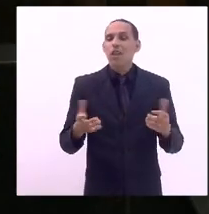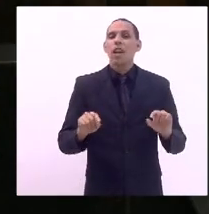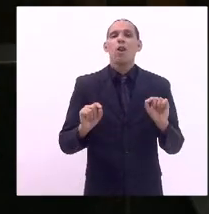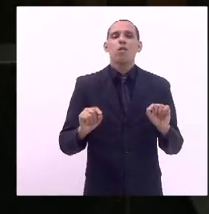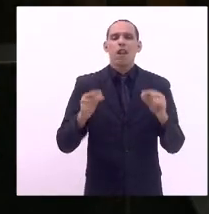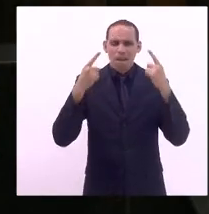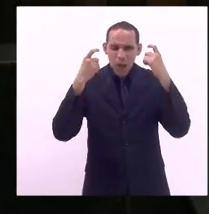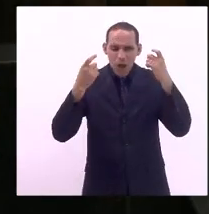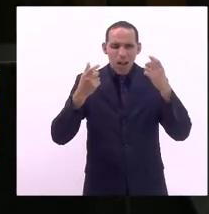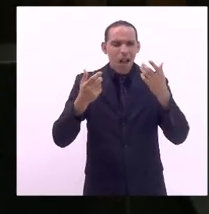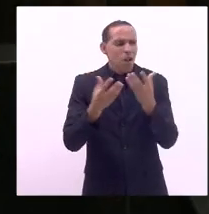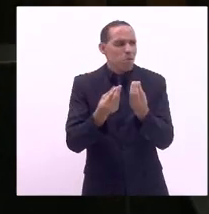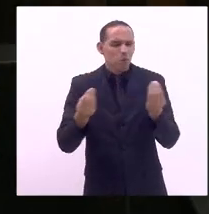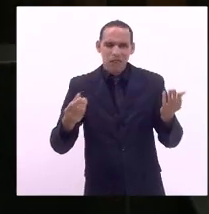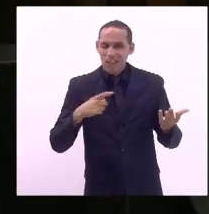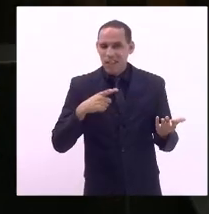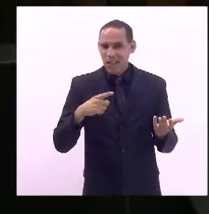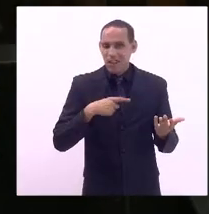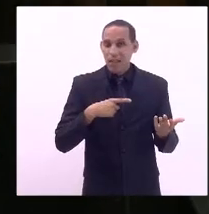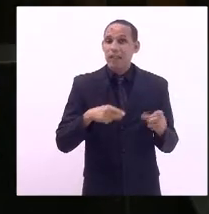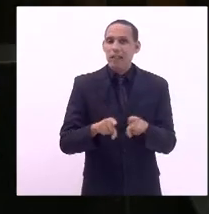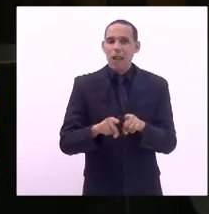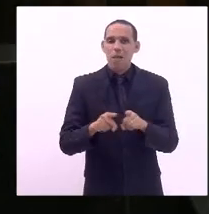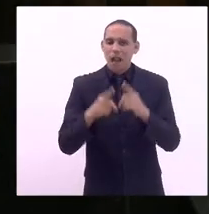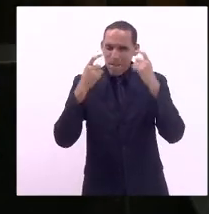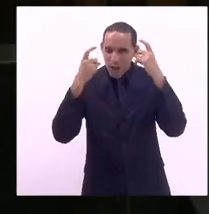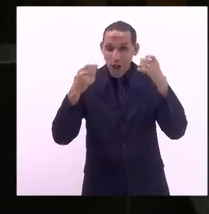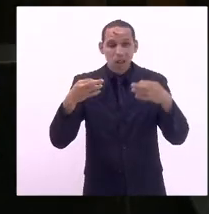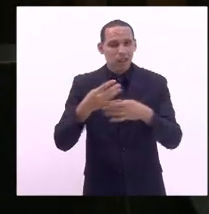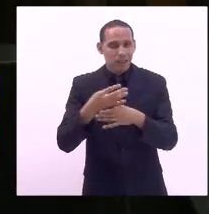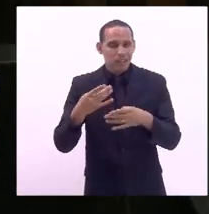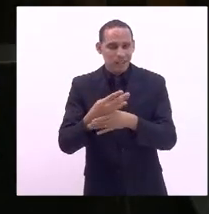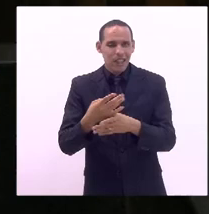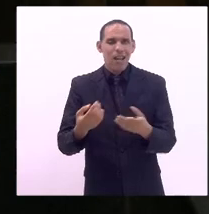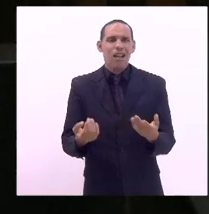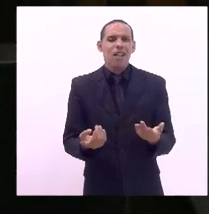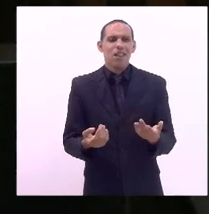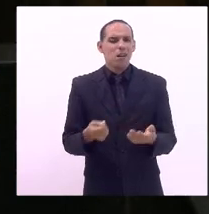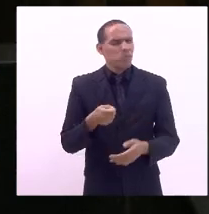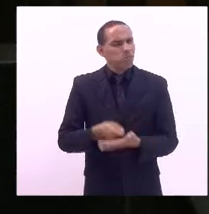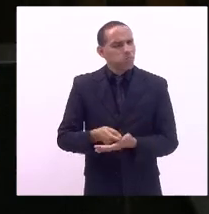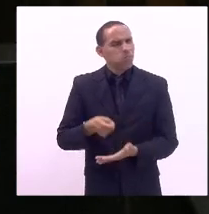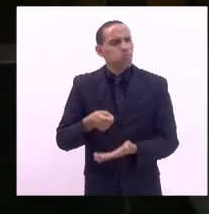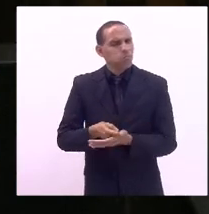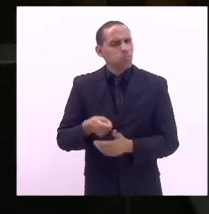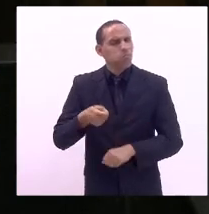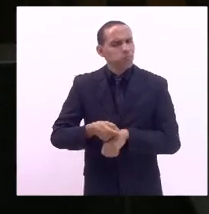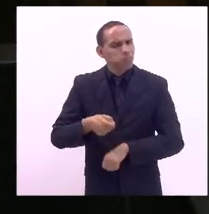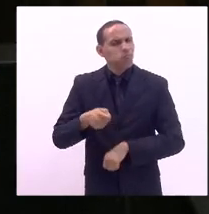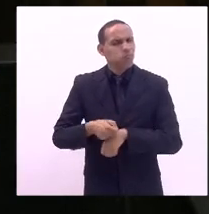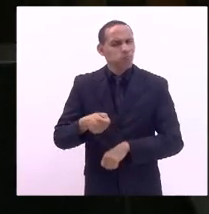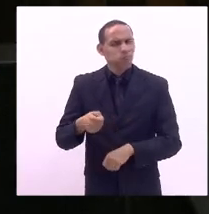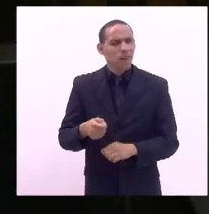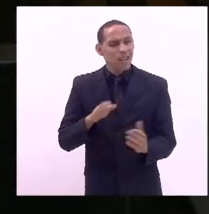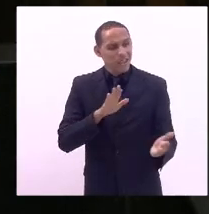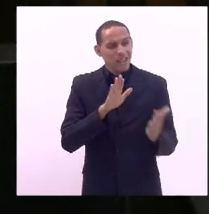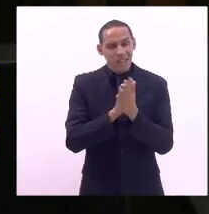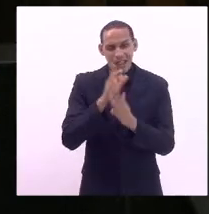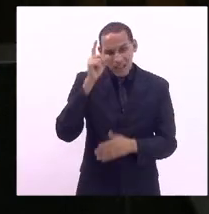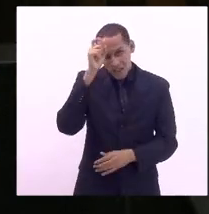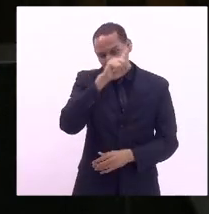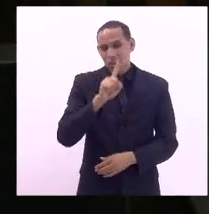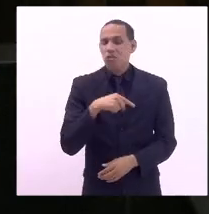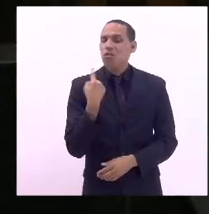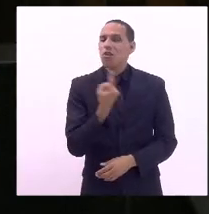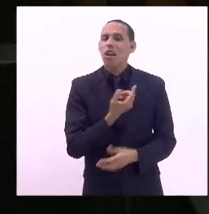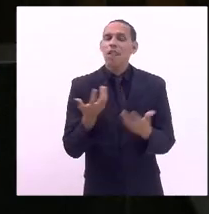formas de violência, inclusive uma violência urbana extremamente dura, difícil de ser enfrentada,